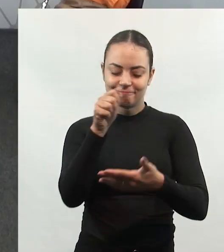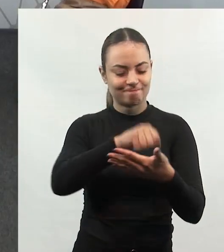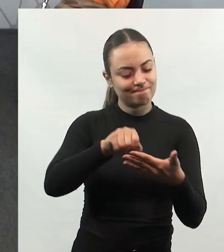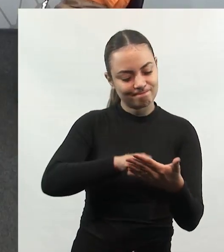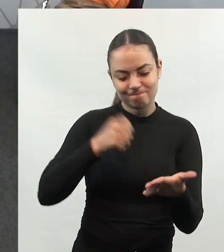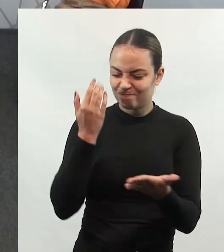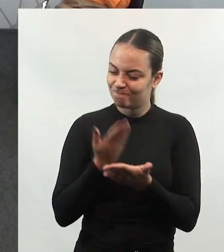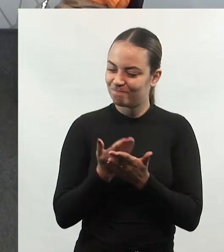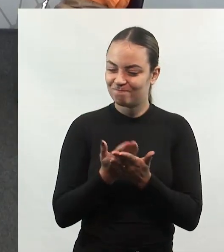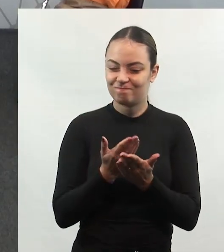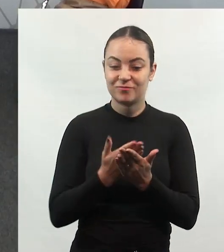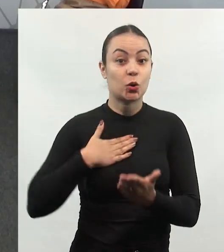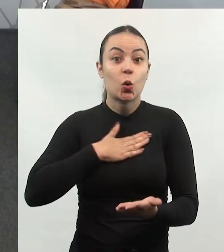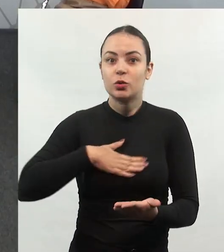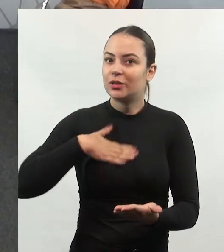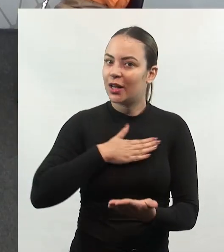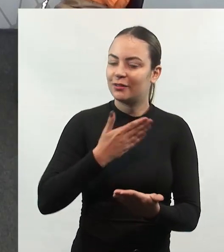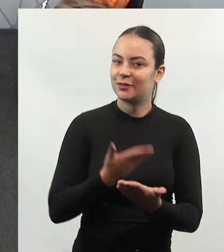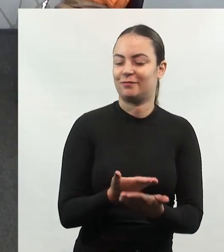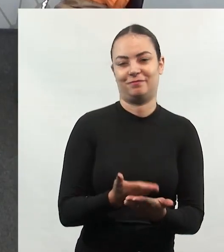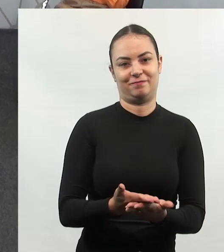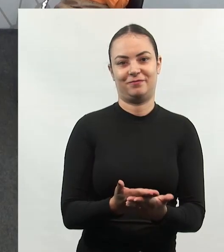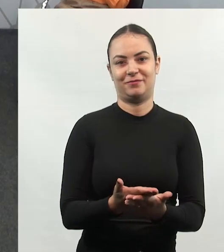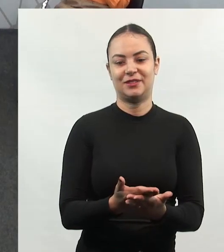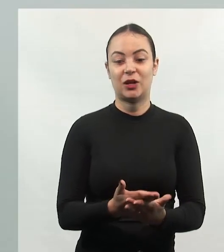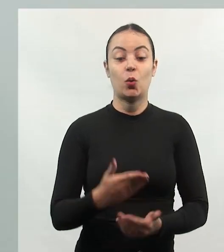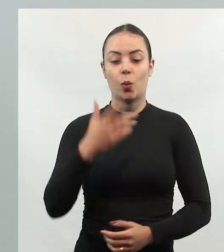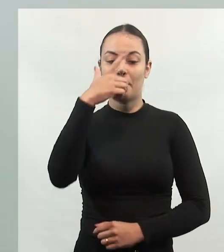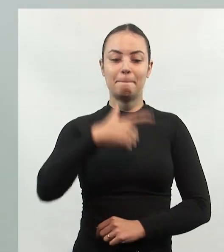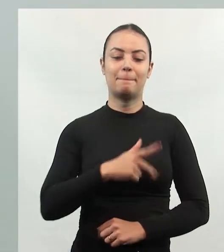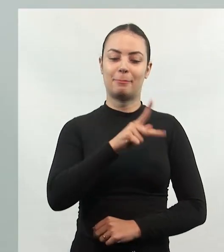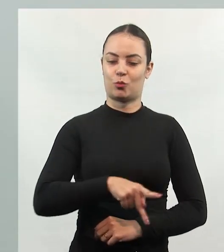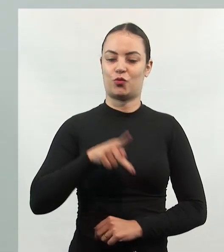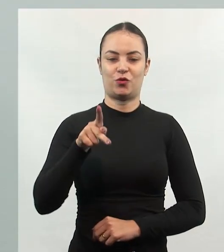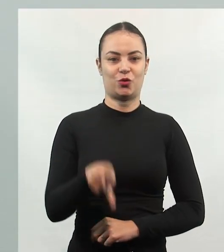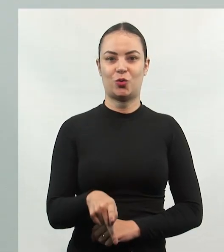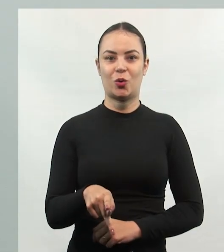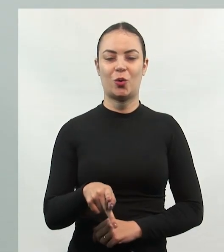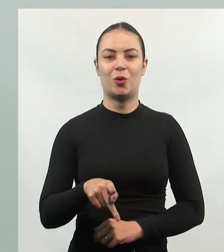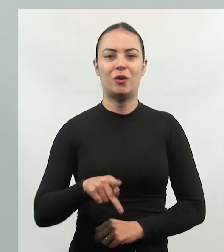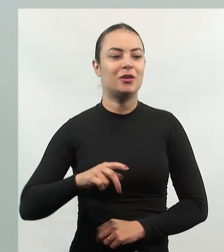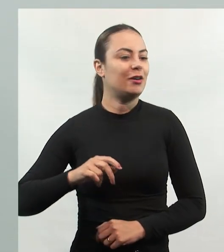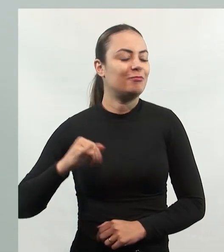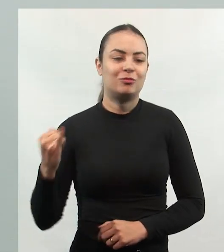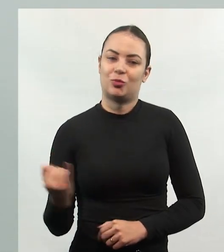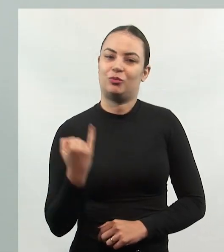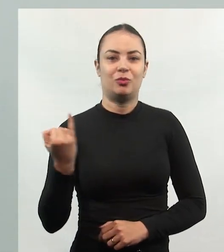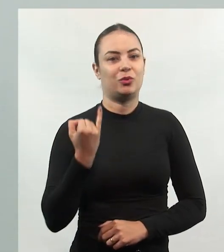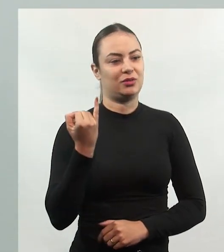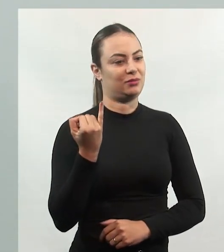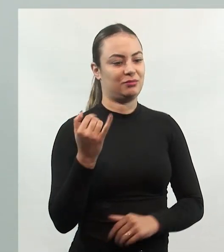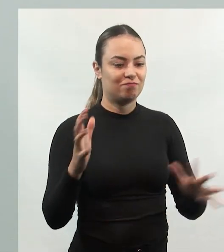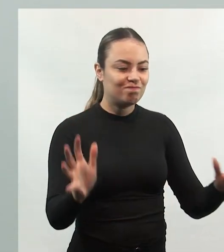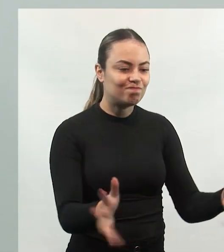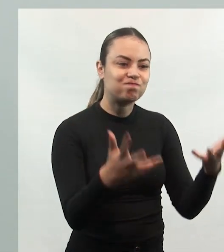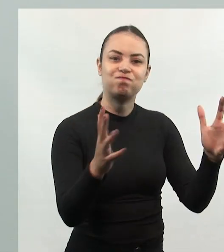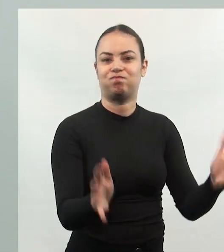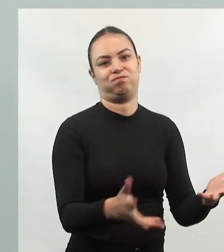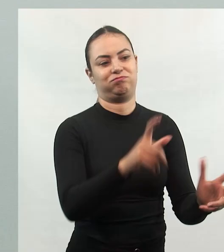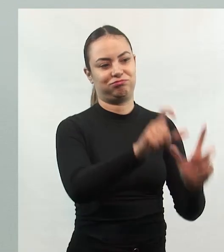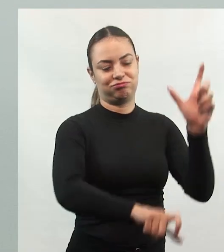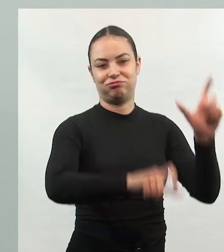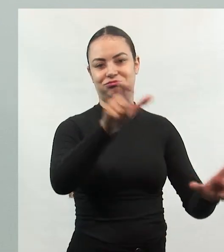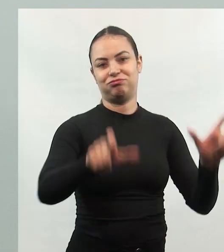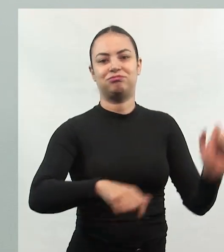sala. Gente, esse aluno se transformou num dos melhores alunos da minha turma. E eu comecei dizendo para